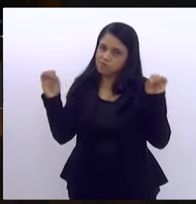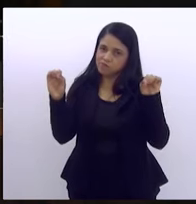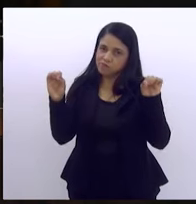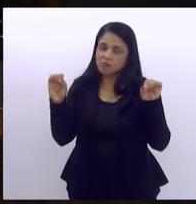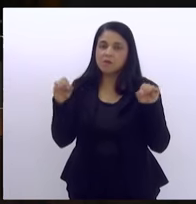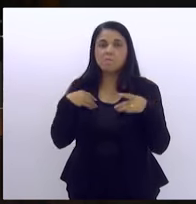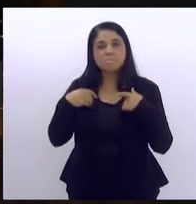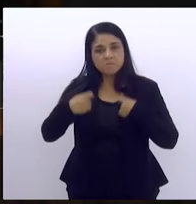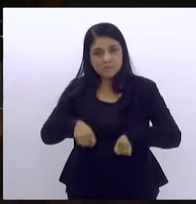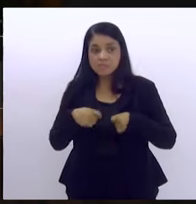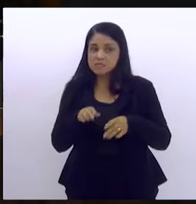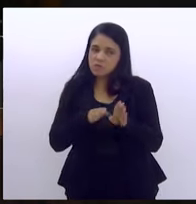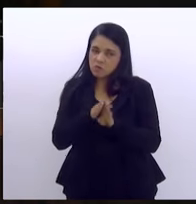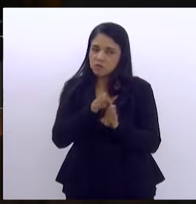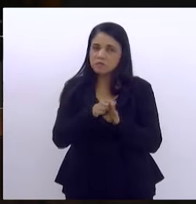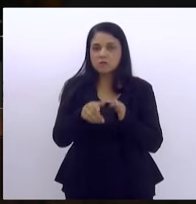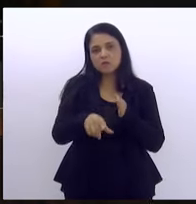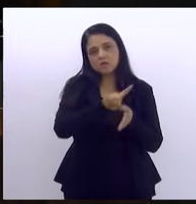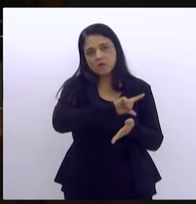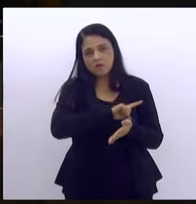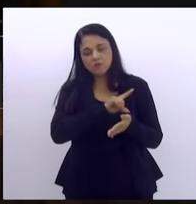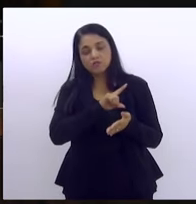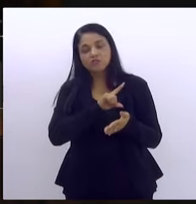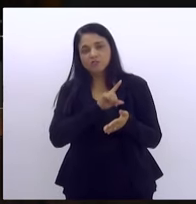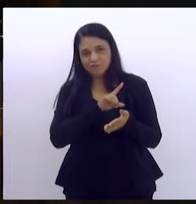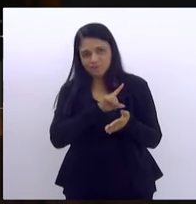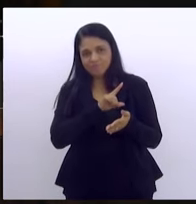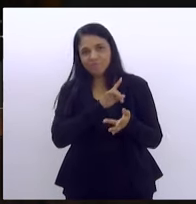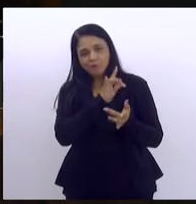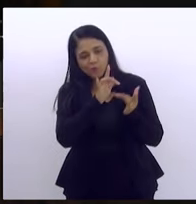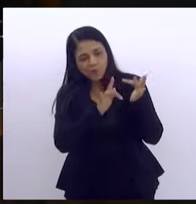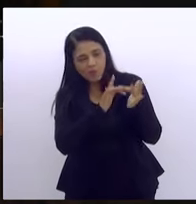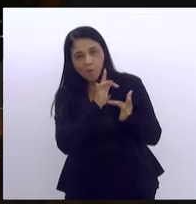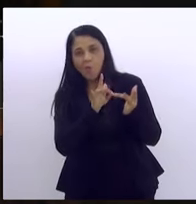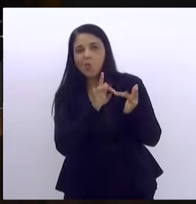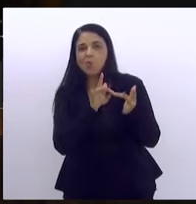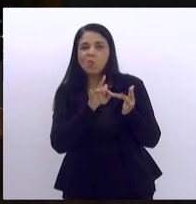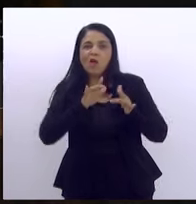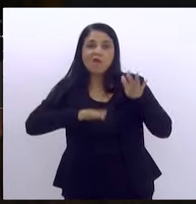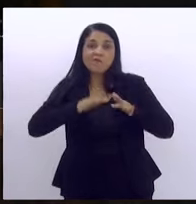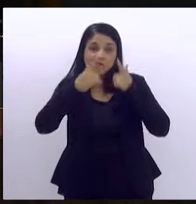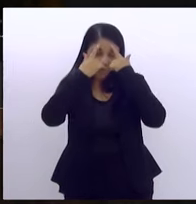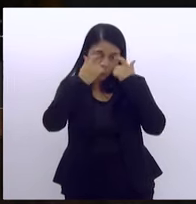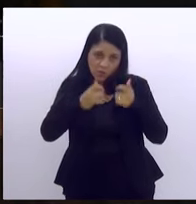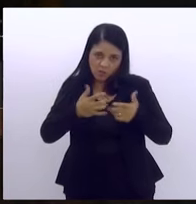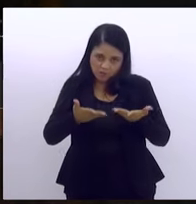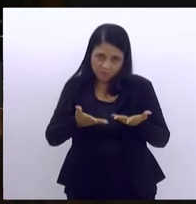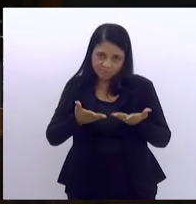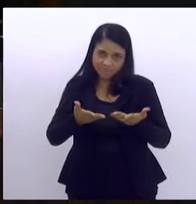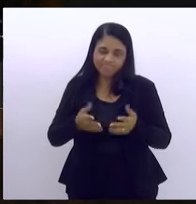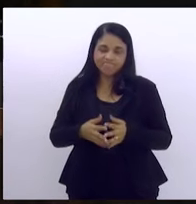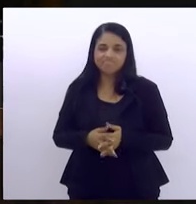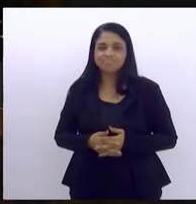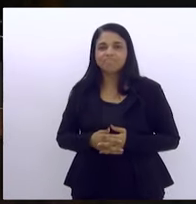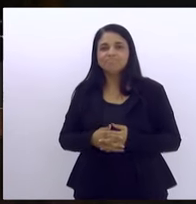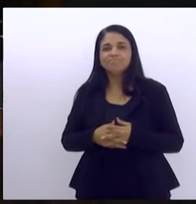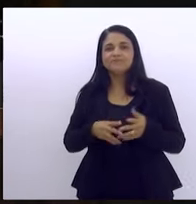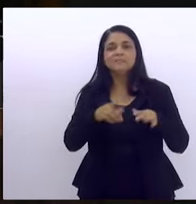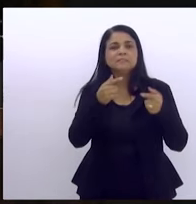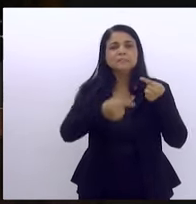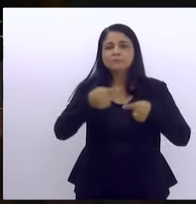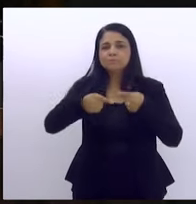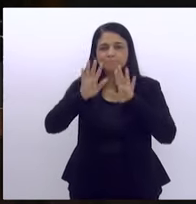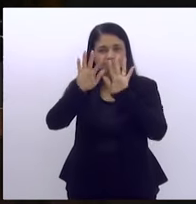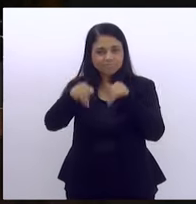orientação, pode-se começar já desde o namoro uma atitude violenta e agressiva. Não havendo mais quem queira